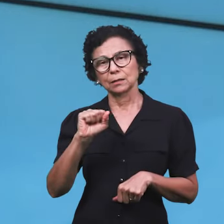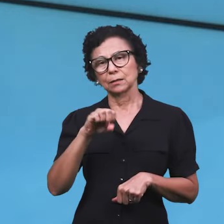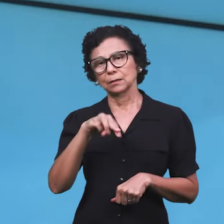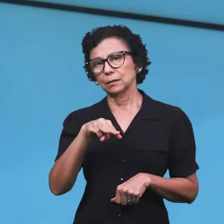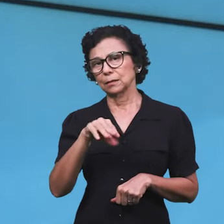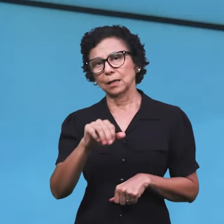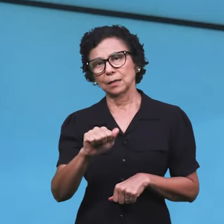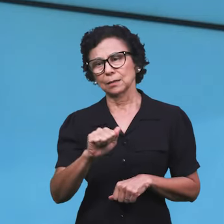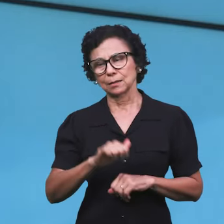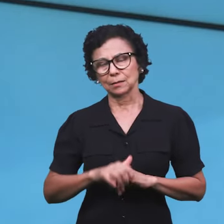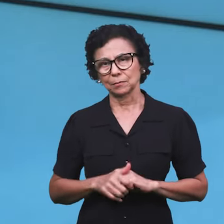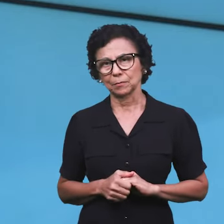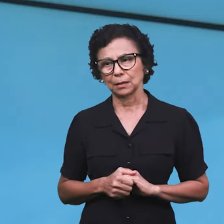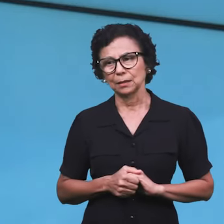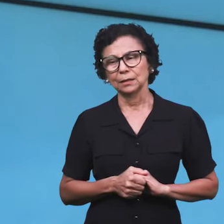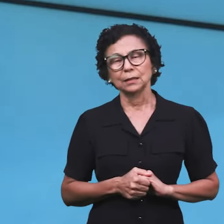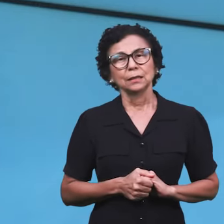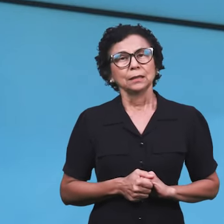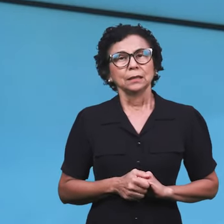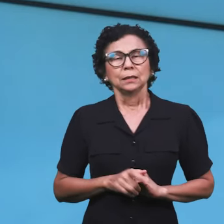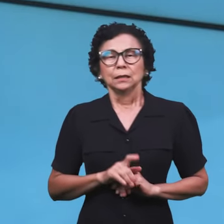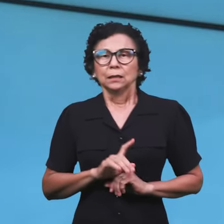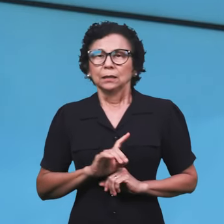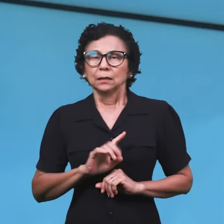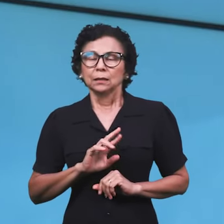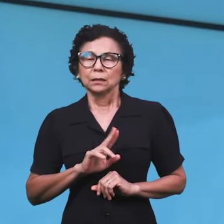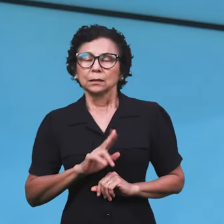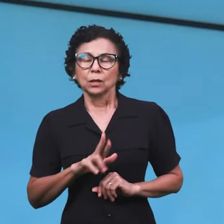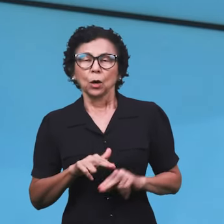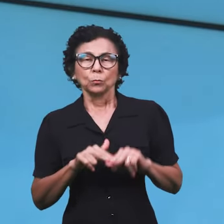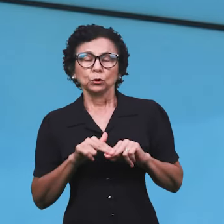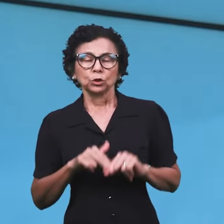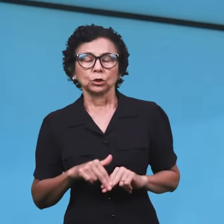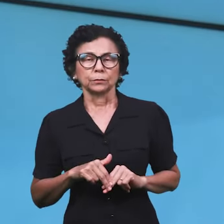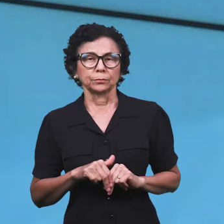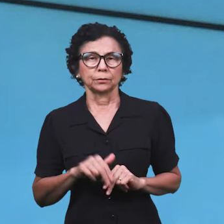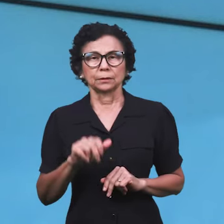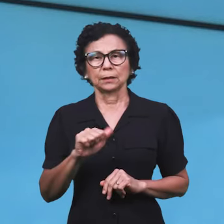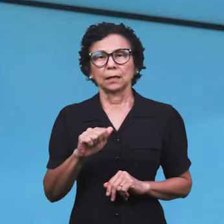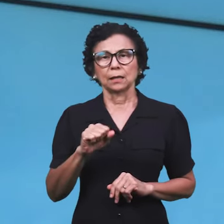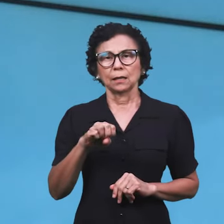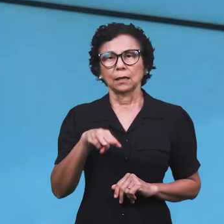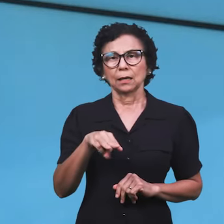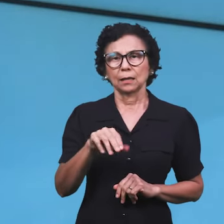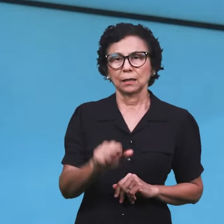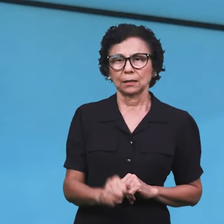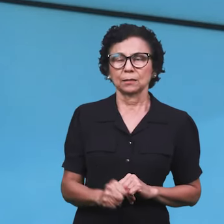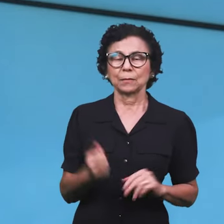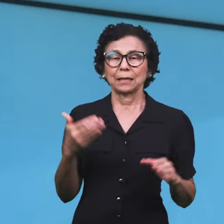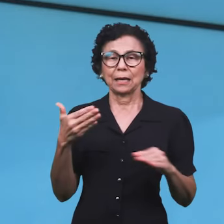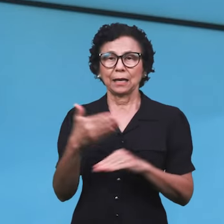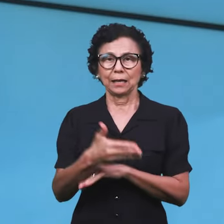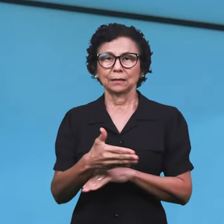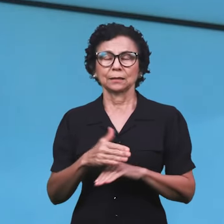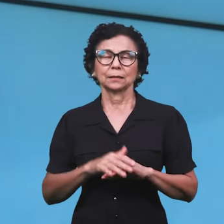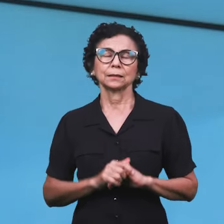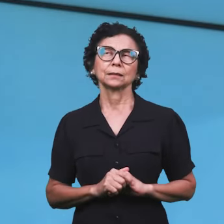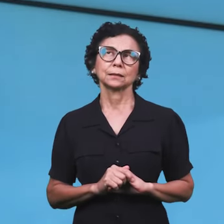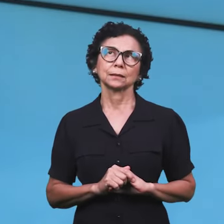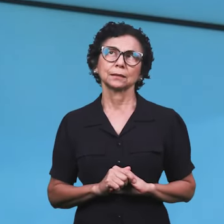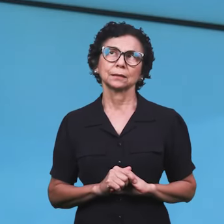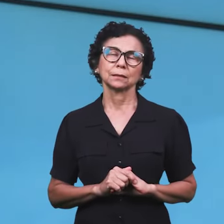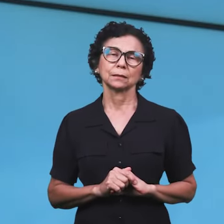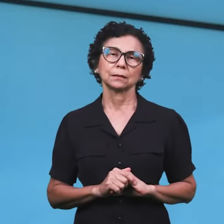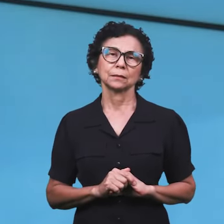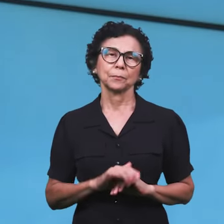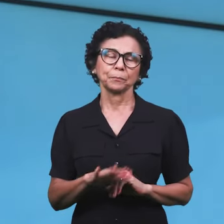que faz, não é o que causa a asma, mas é o que faz, às vezes, a criança entrar na crise. Por exemplo, mudança brusca